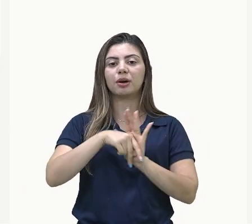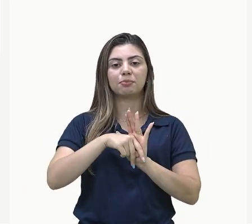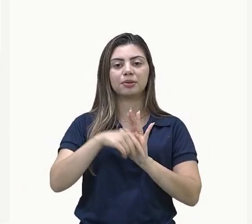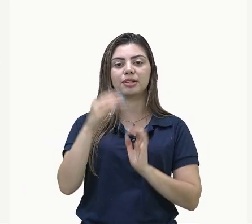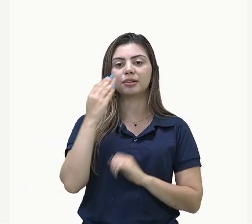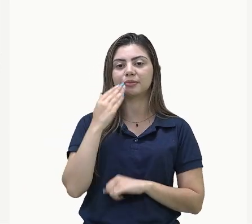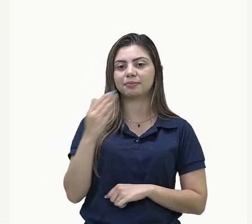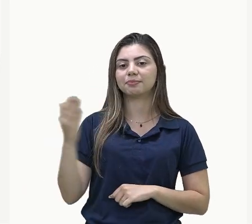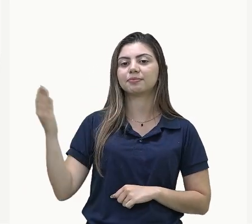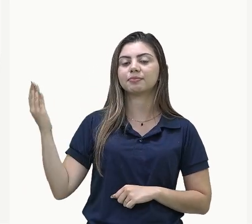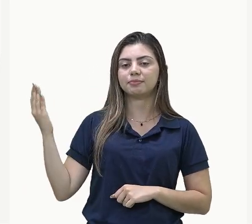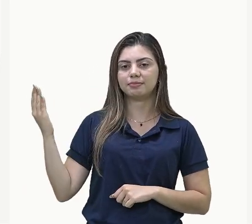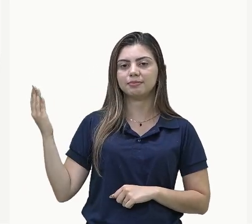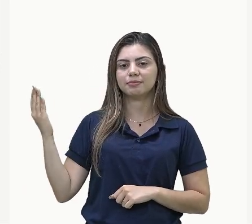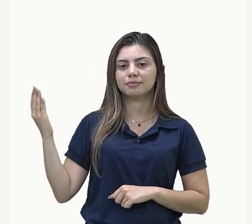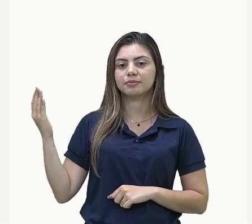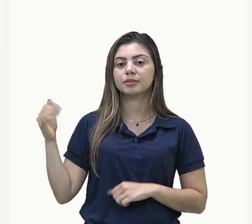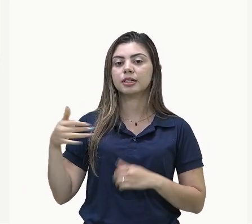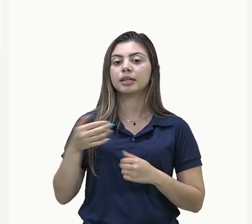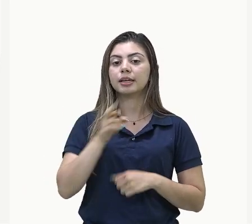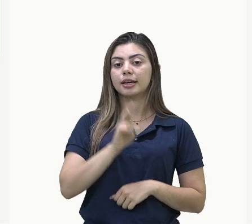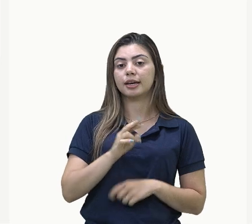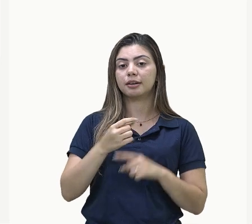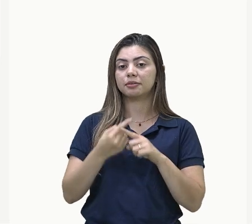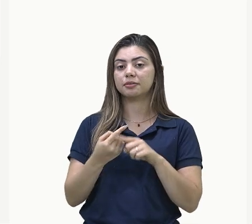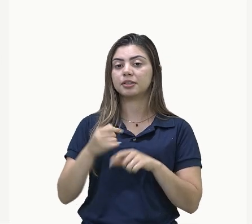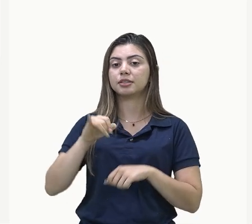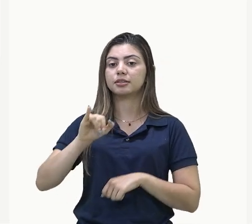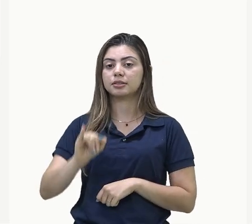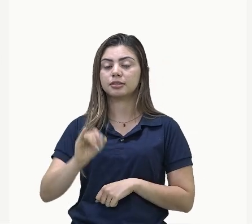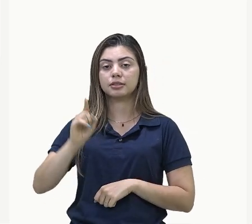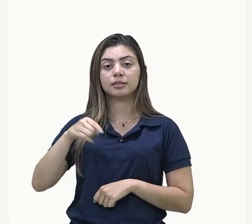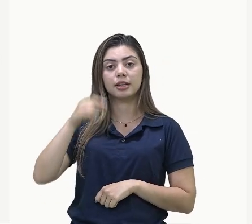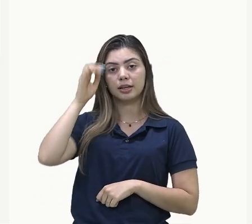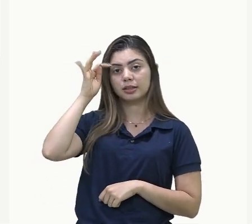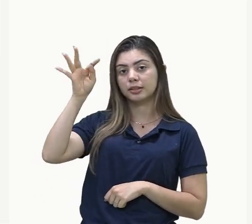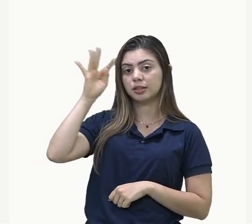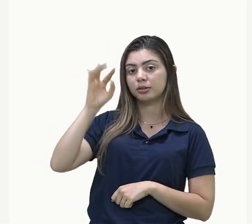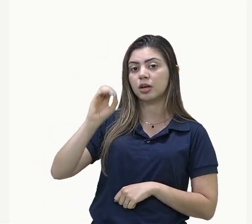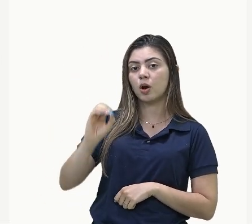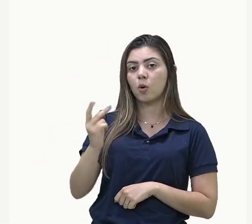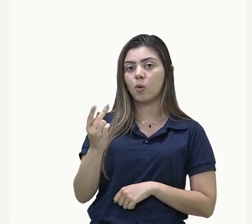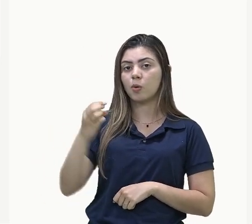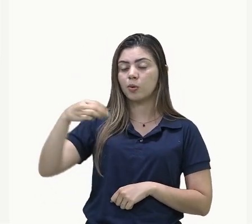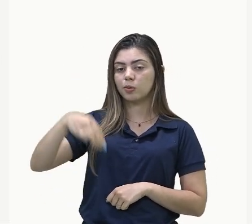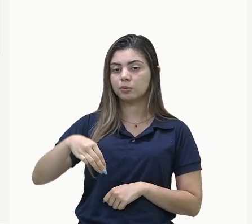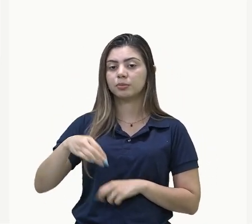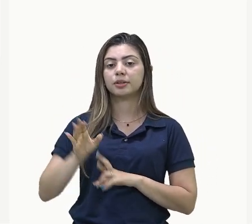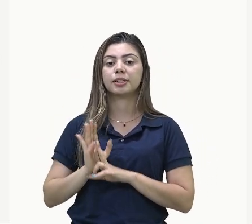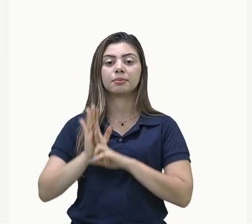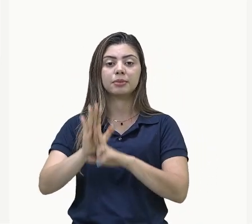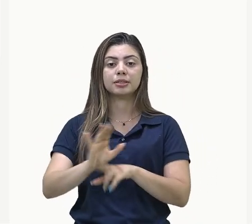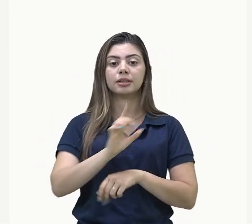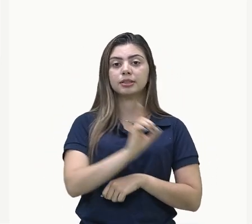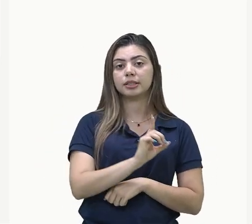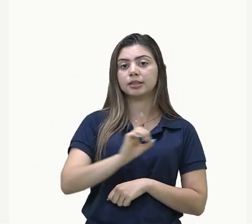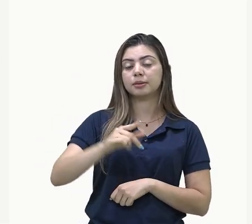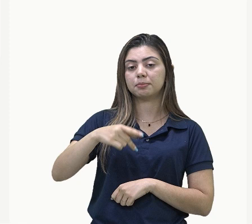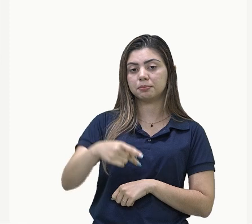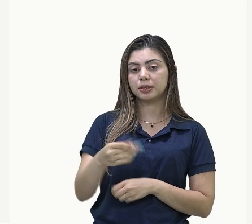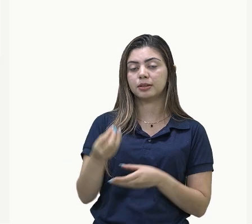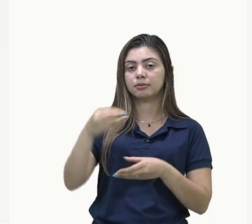temos também que R vezes I, que é a lei de Ohm, representa o quê? A DDP no interior